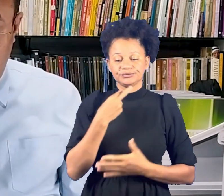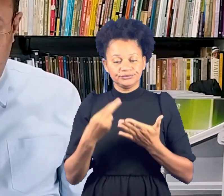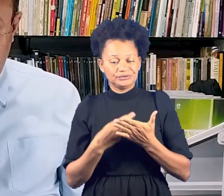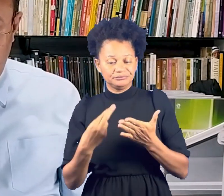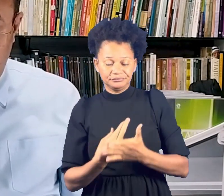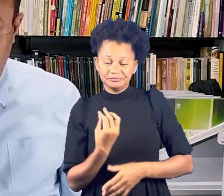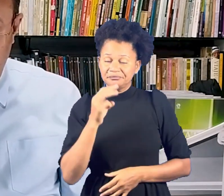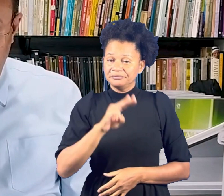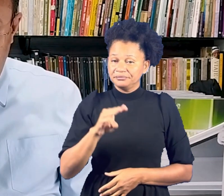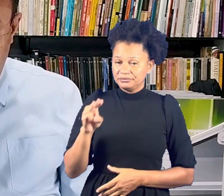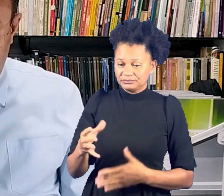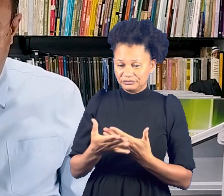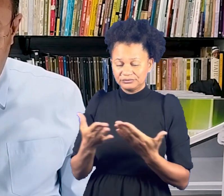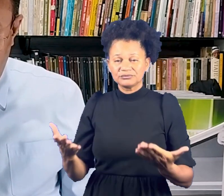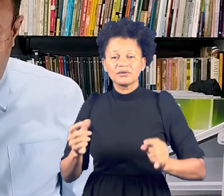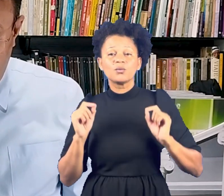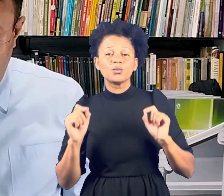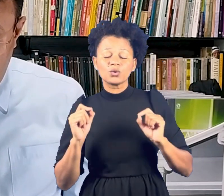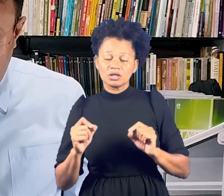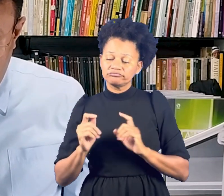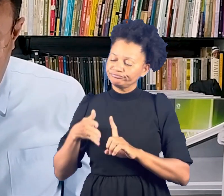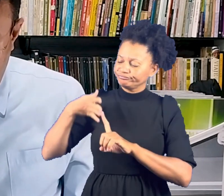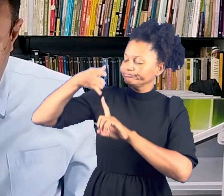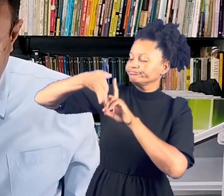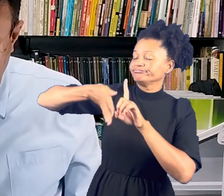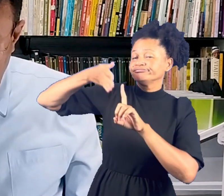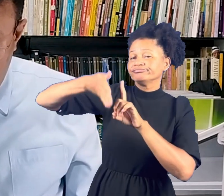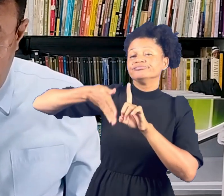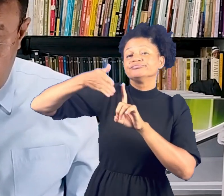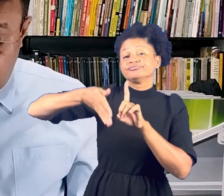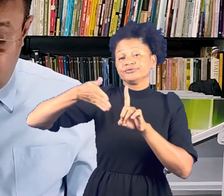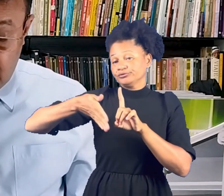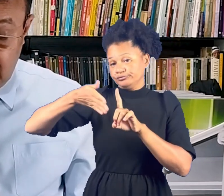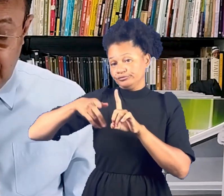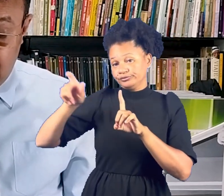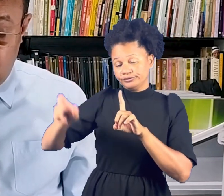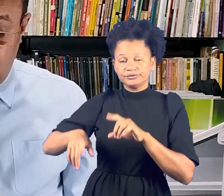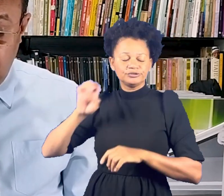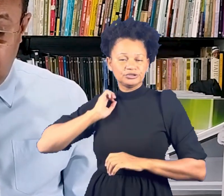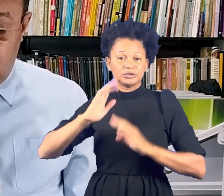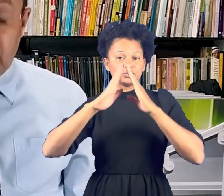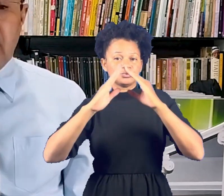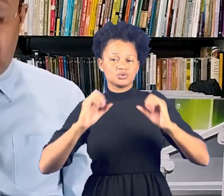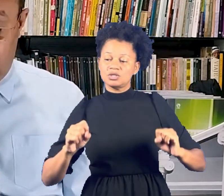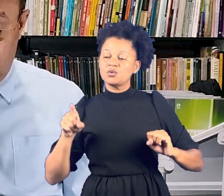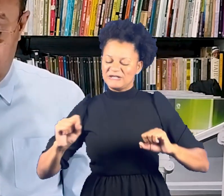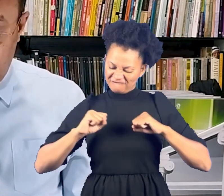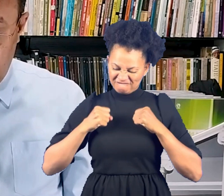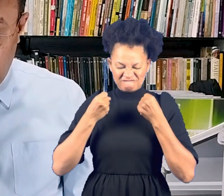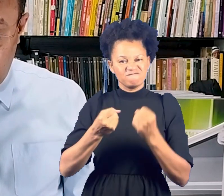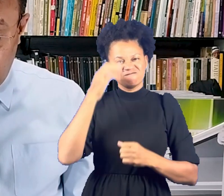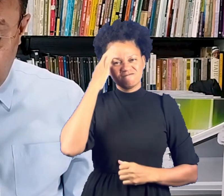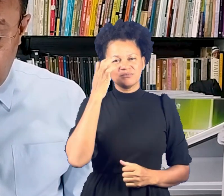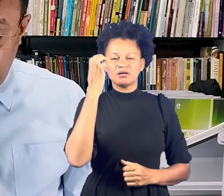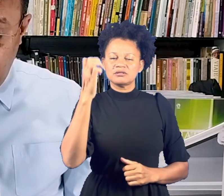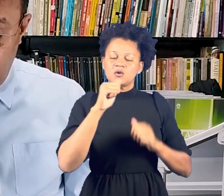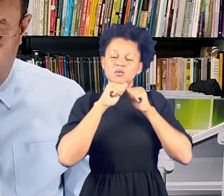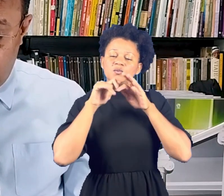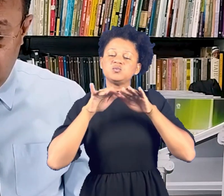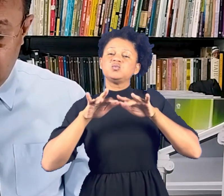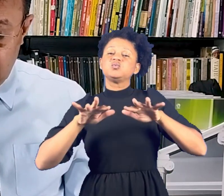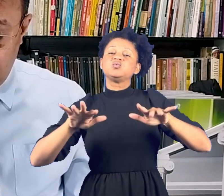da Lição de Mestre, diz assim: o discurso de Estevão diante do Sinédrio é uma defesa da